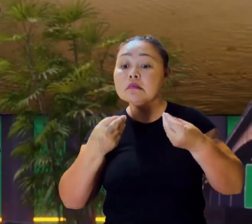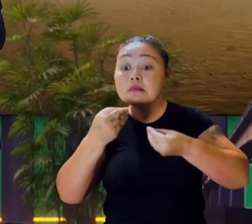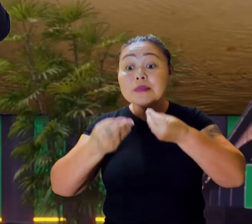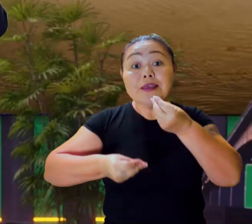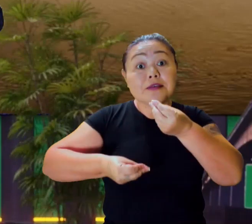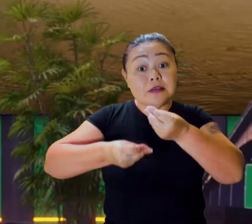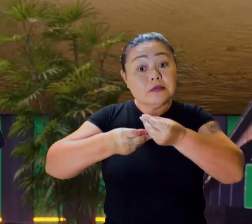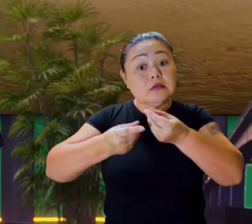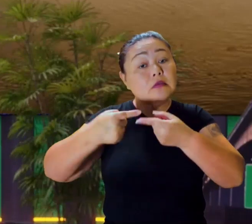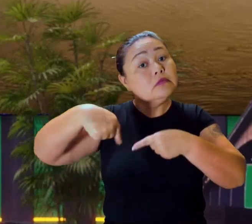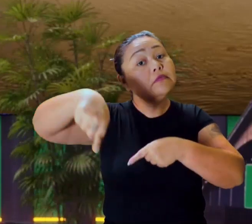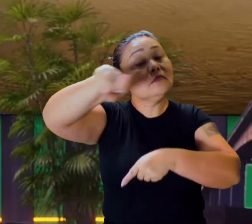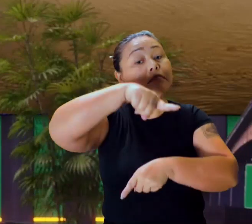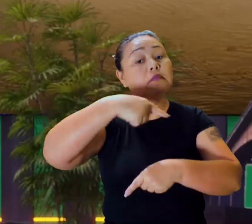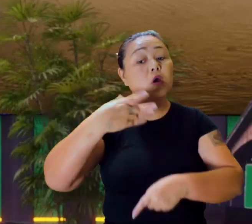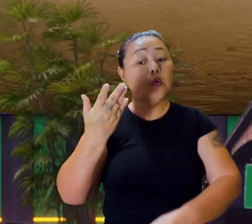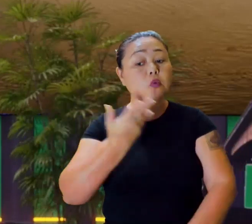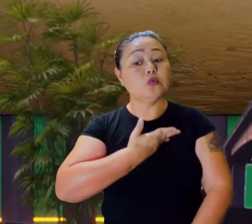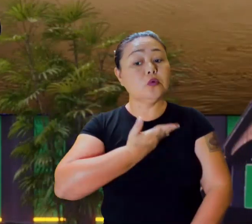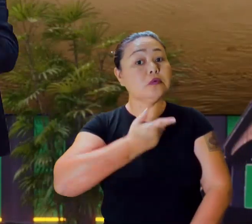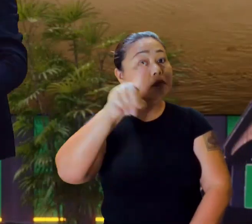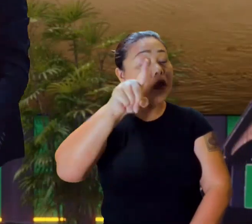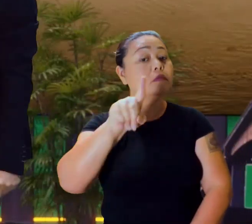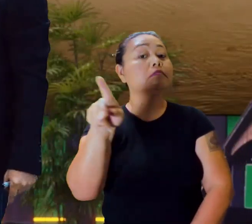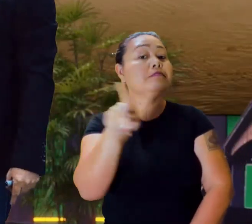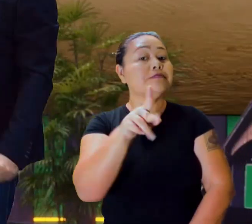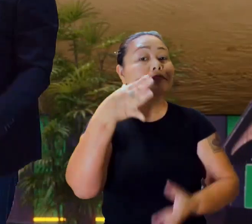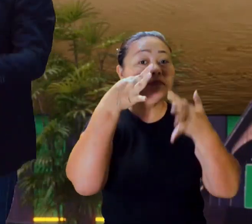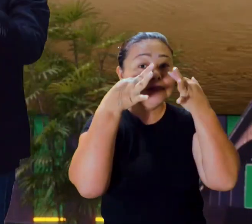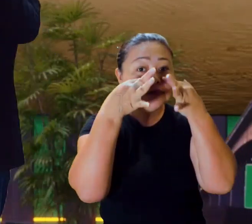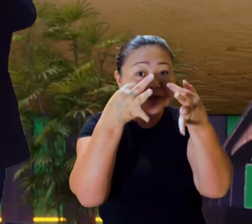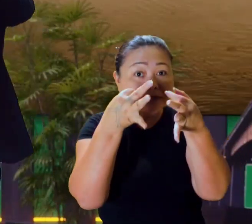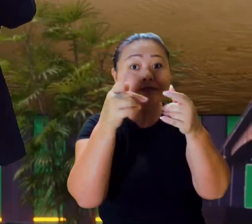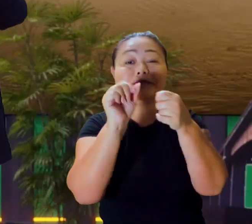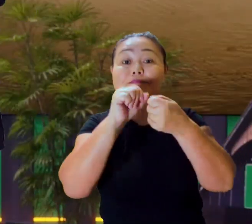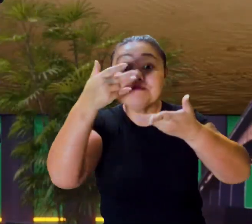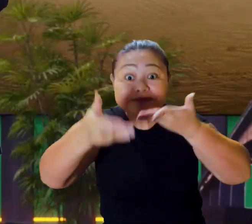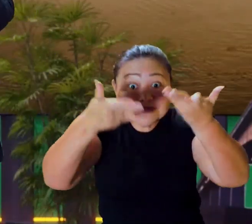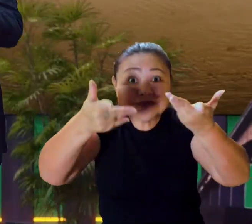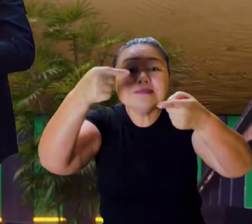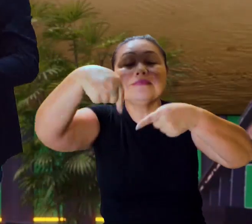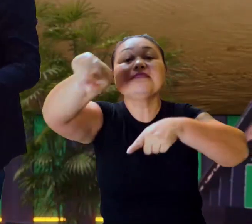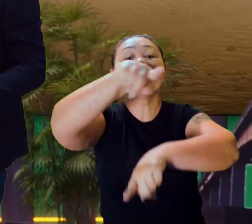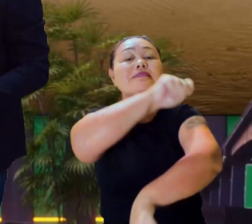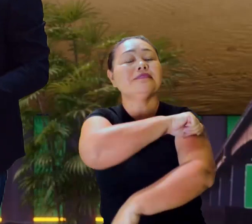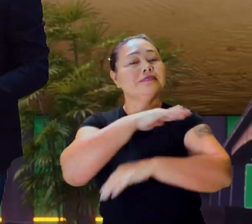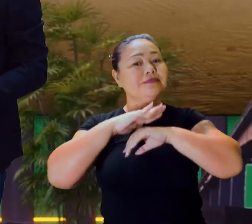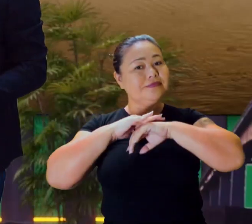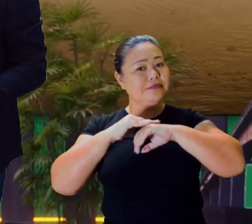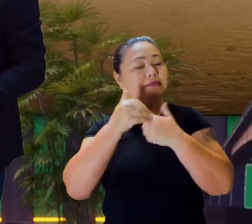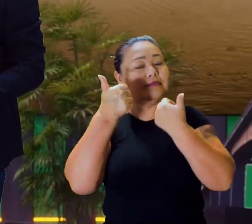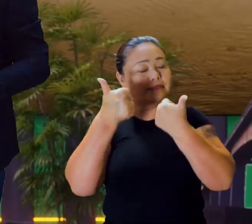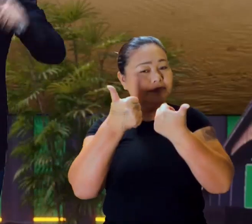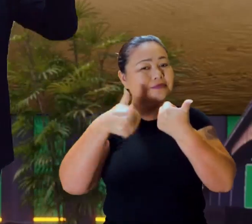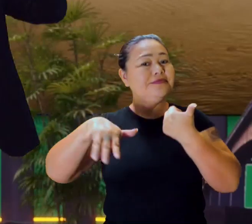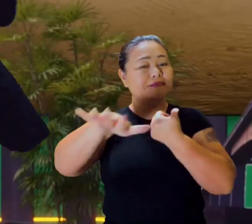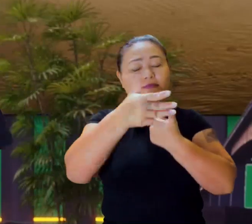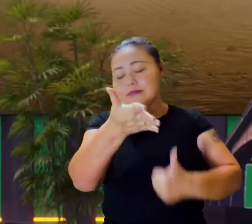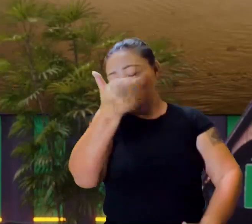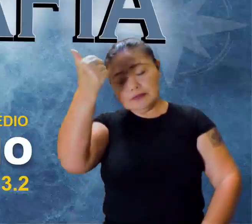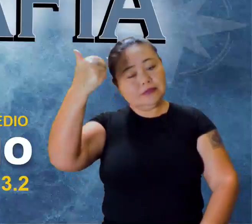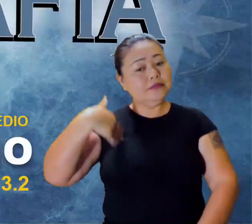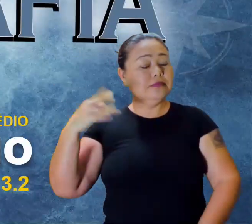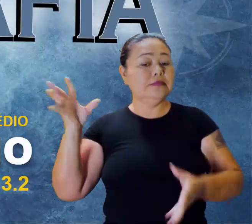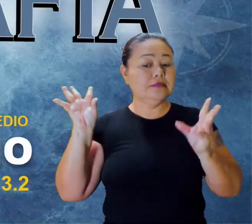que a gente tem com o nosso colega, nosso professor presencial. Com certeza. Que vai motivar mais ainda esses nossos queridos alunos. É isso aí, galera. Então vamos lá,